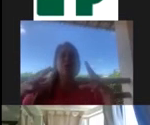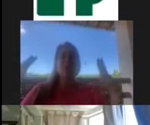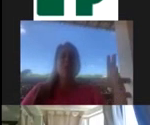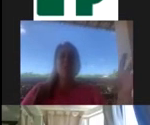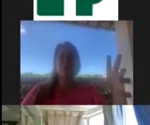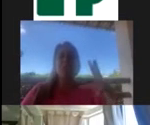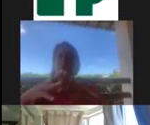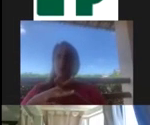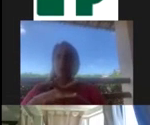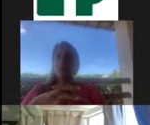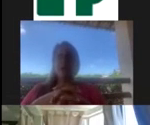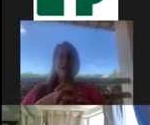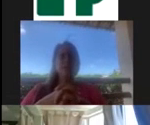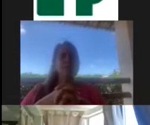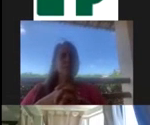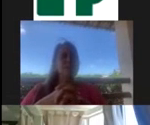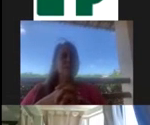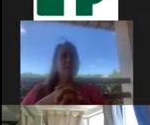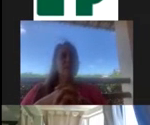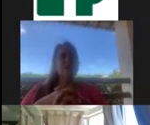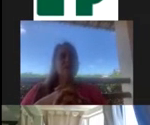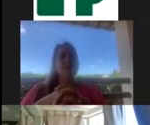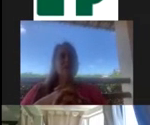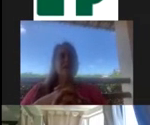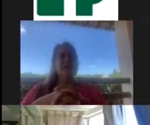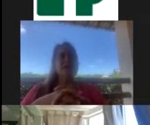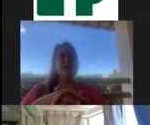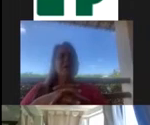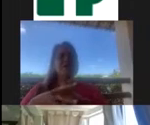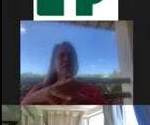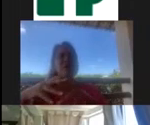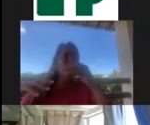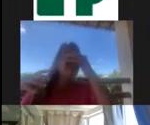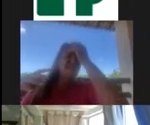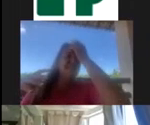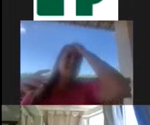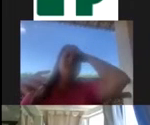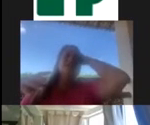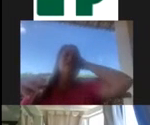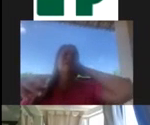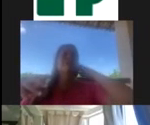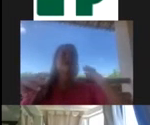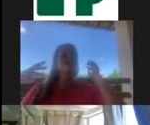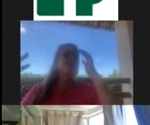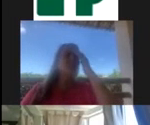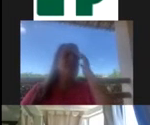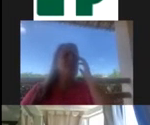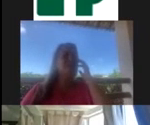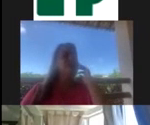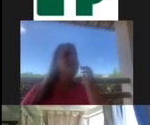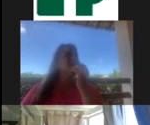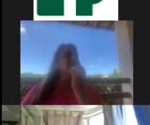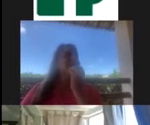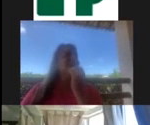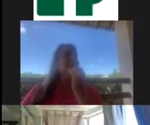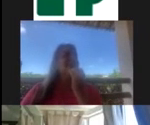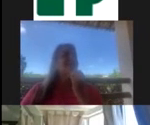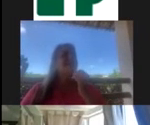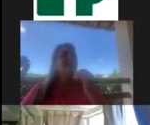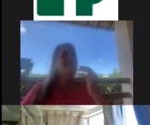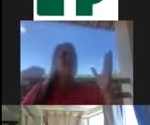uma grande câmara de mediação que eu trabalho, ela já fazia mediações,